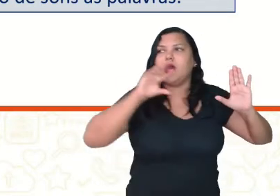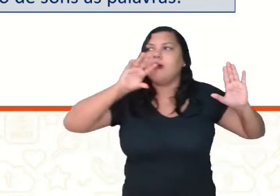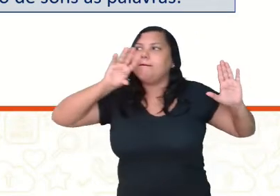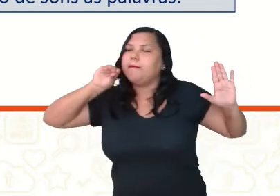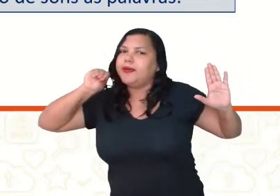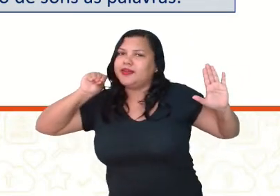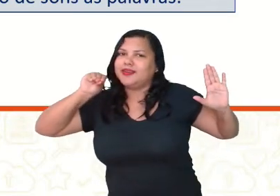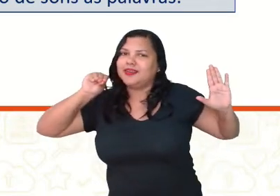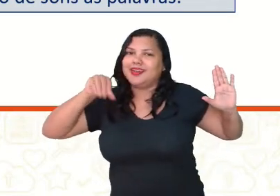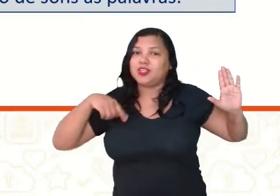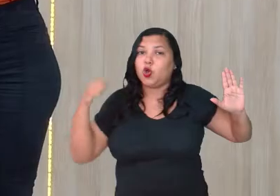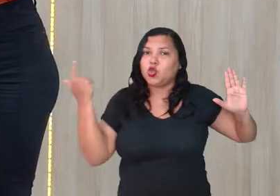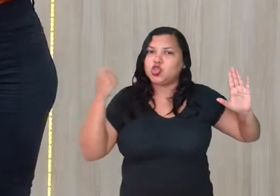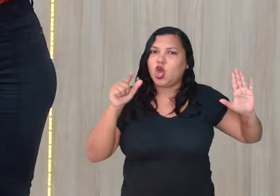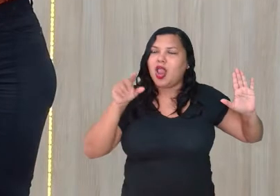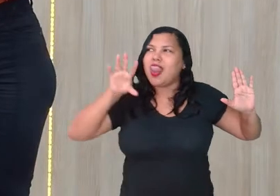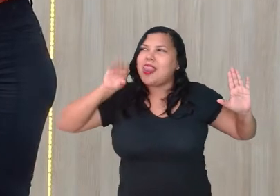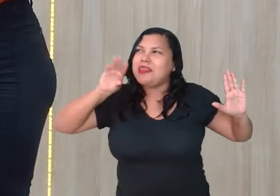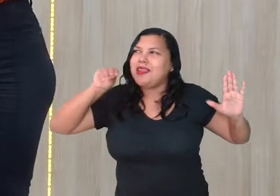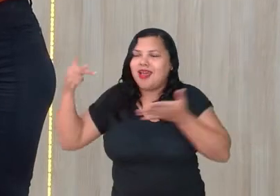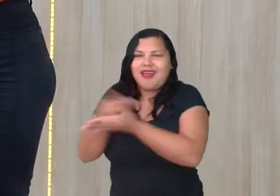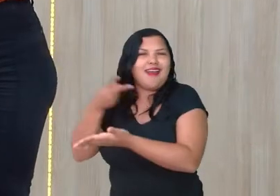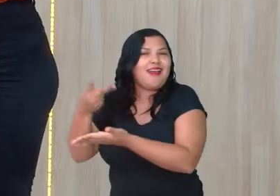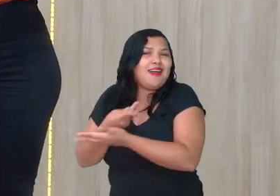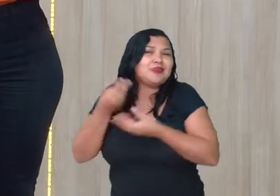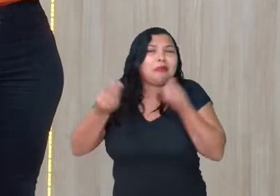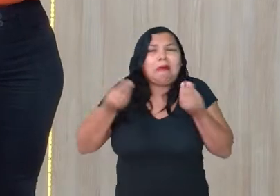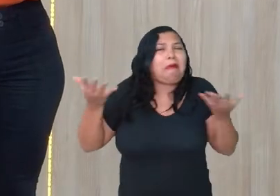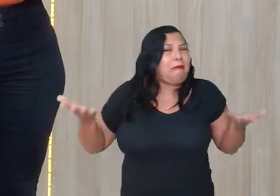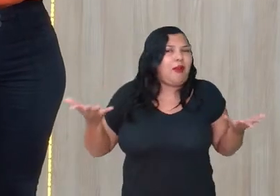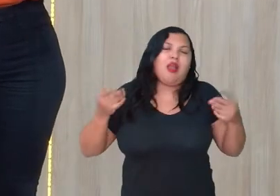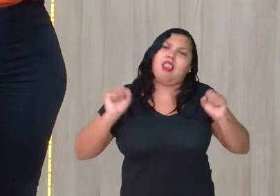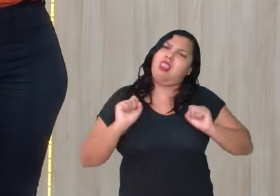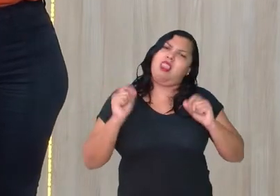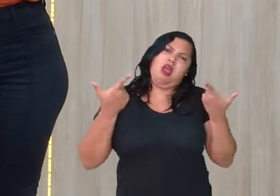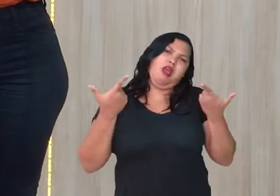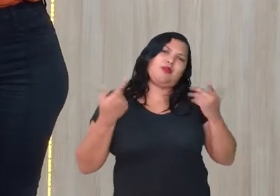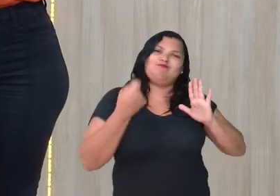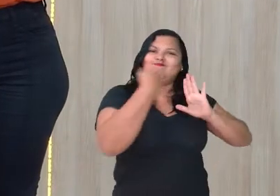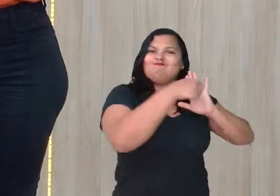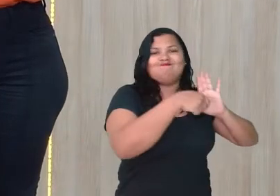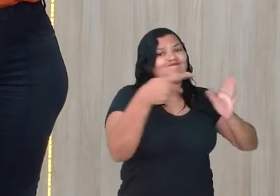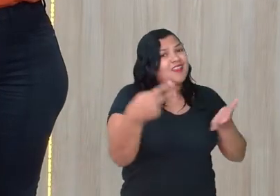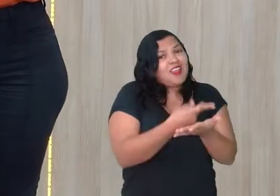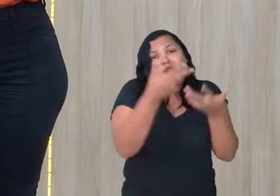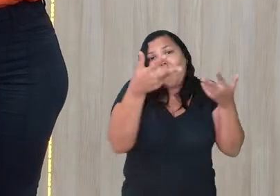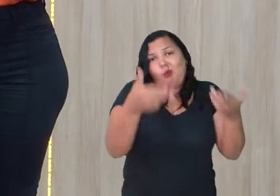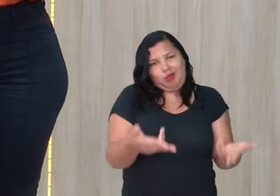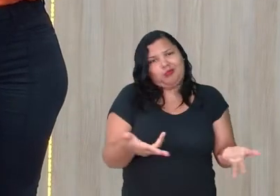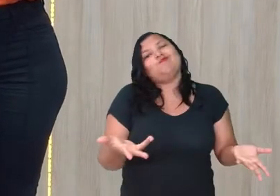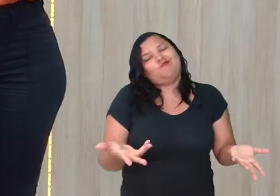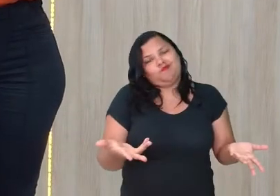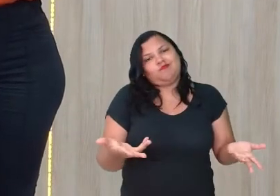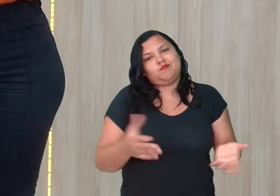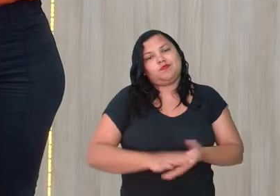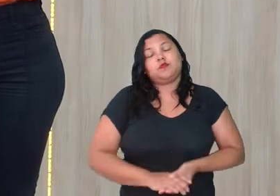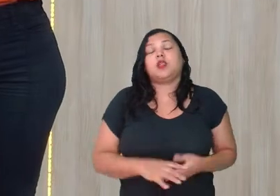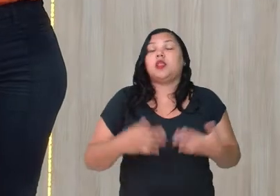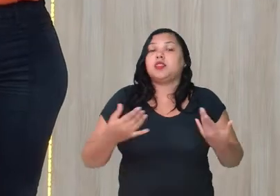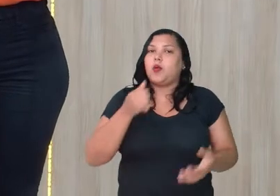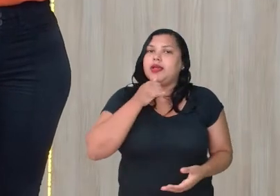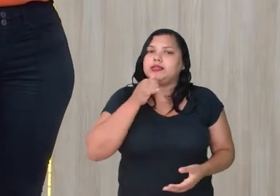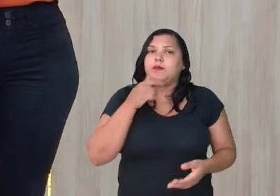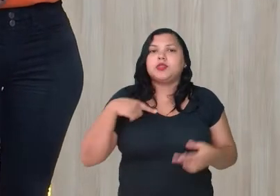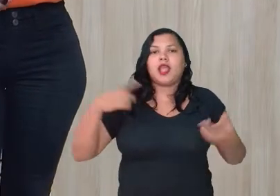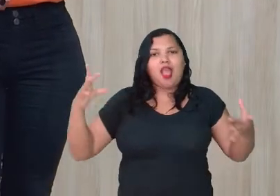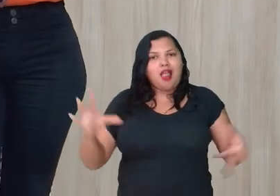de verdade de forma inadequada, obviamente que a nossa escrita vai acontecer de forma precária, desarticulada. Então,